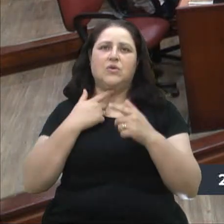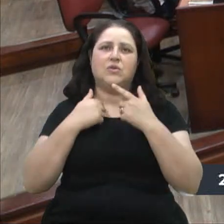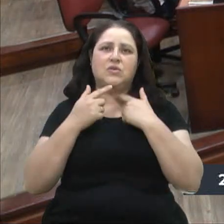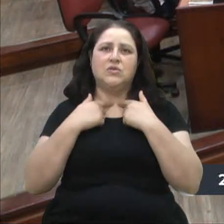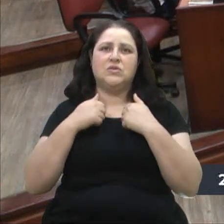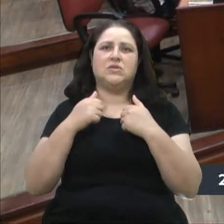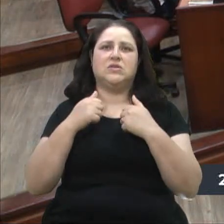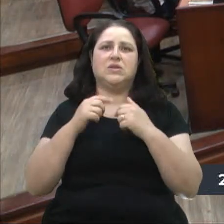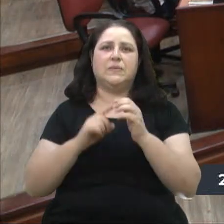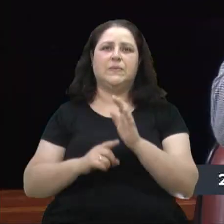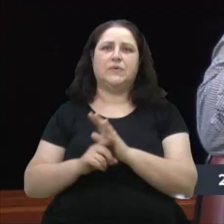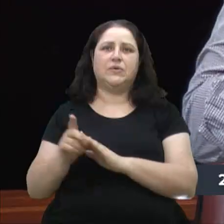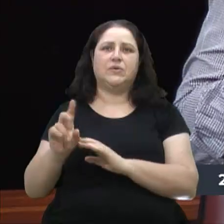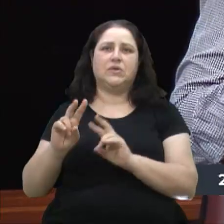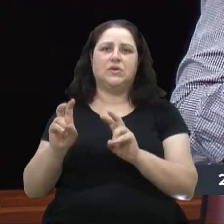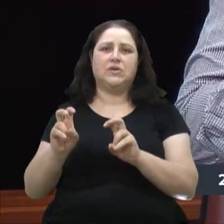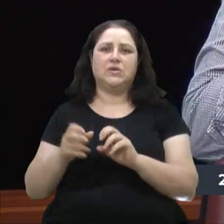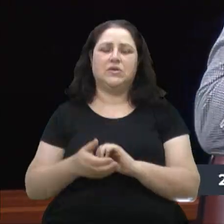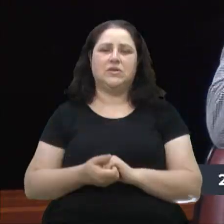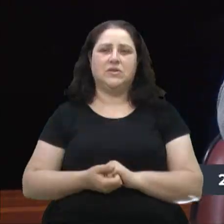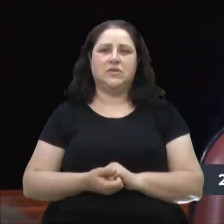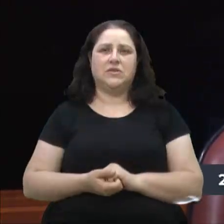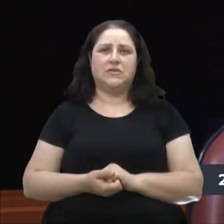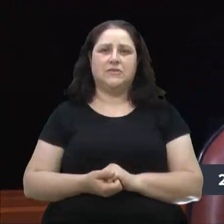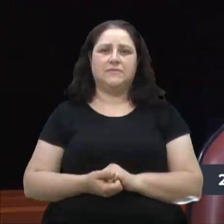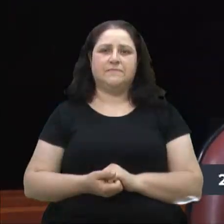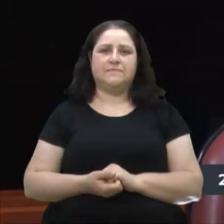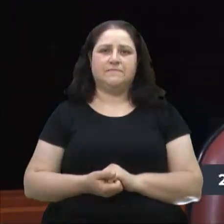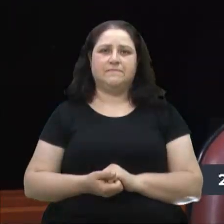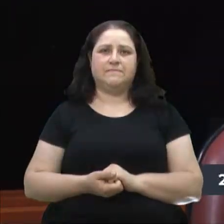fazer uma pergunta sobre